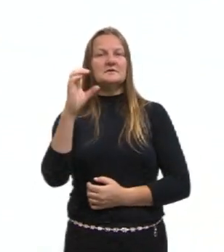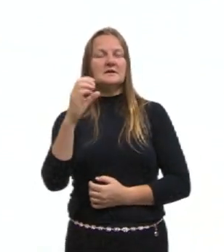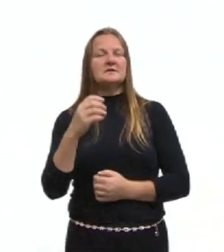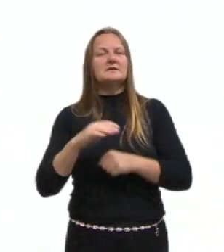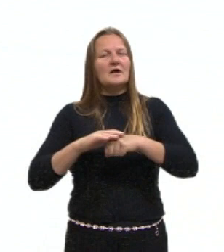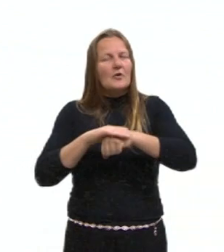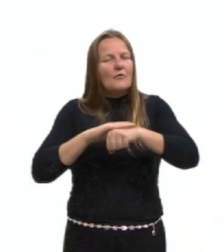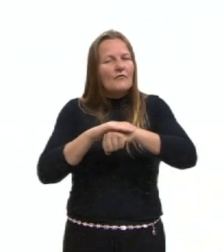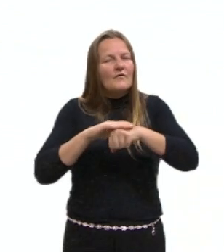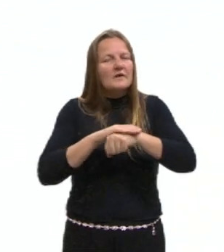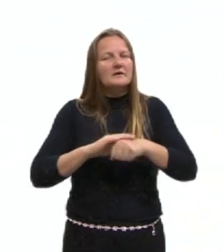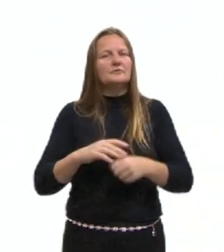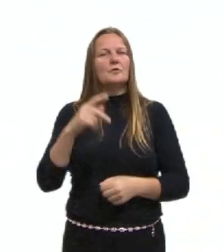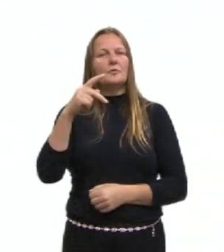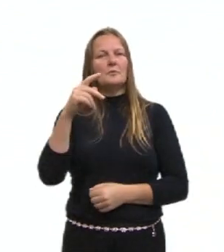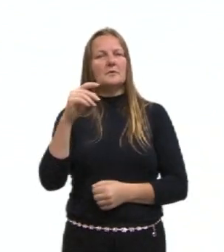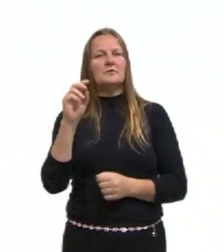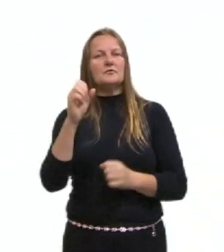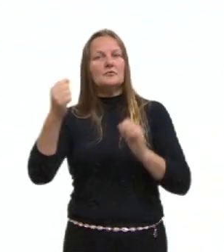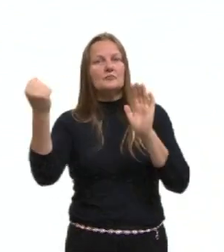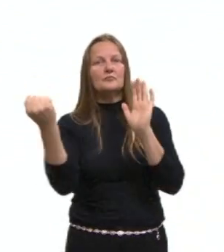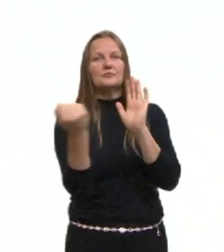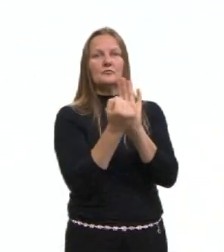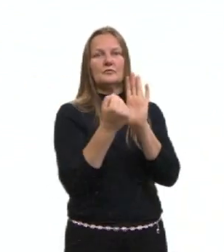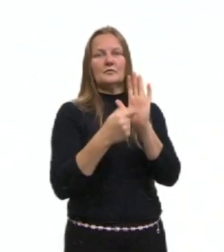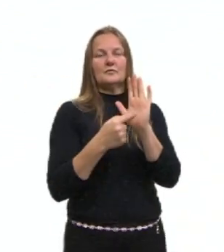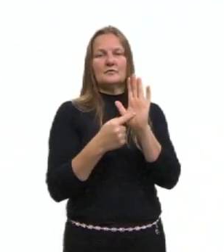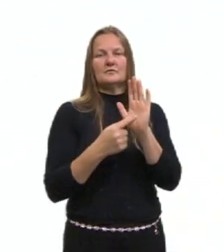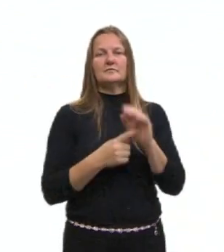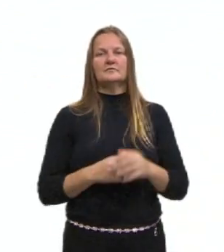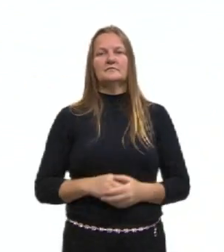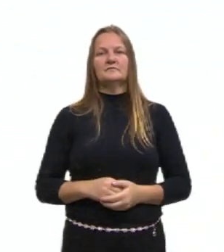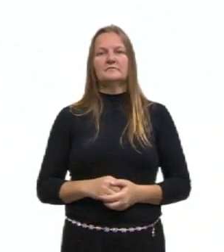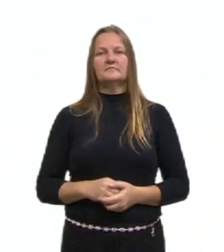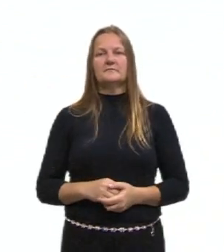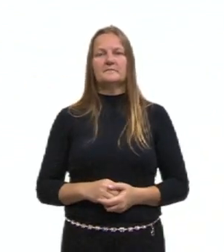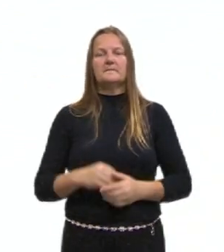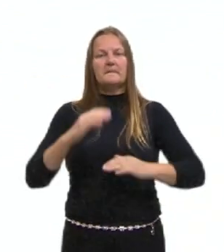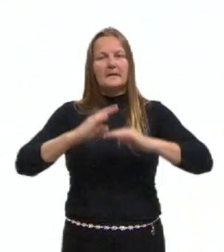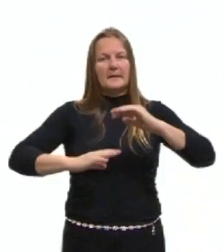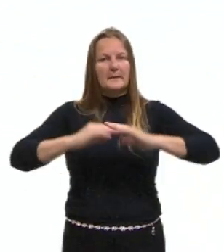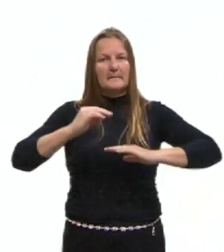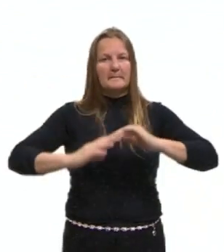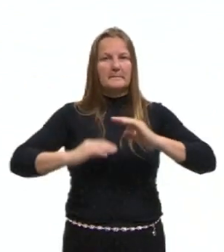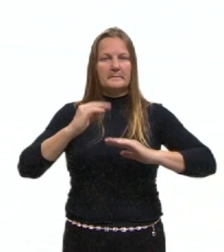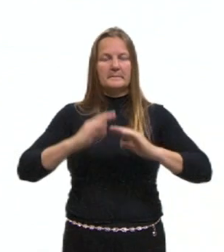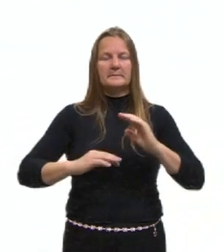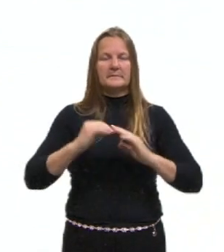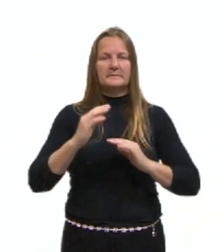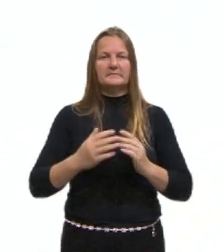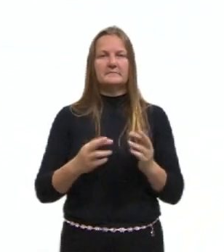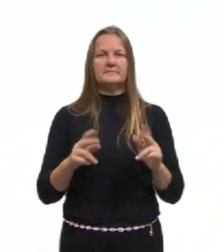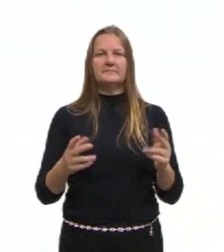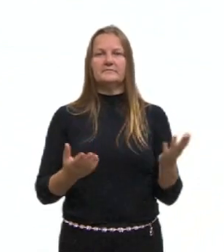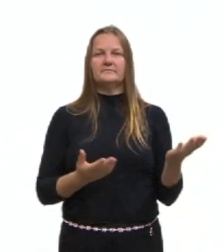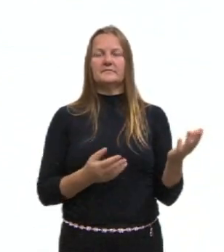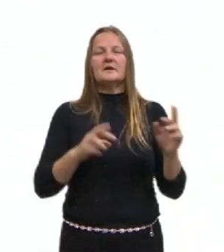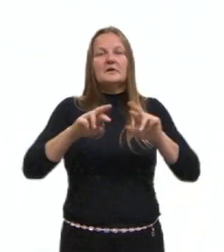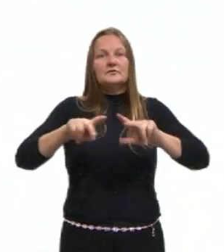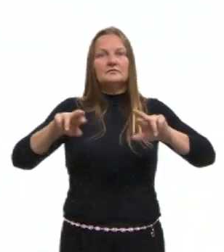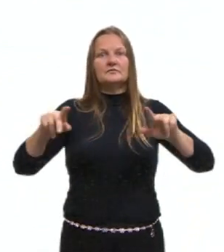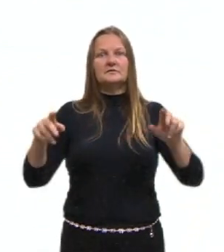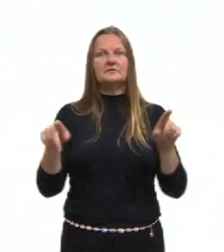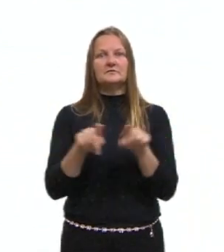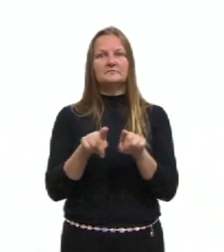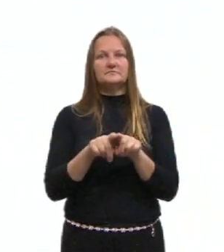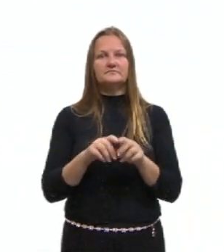comentando muito sobre os efeitos, né, dessas práticas. É para fazer uma diferenciação,